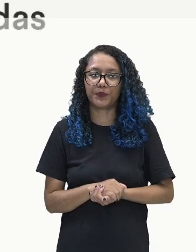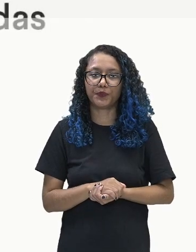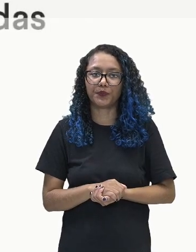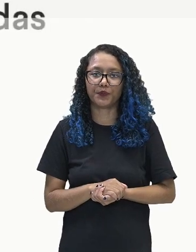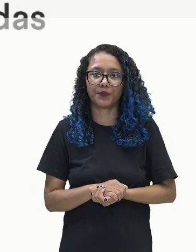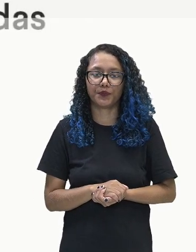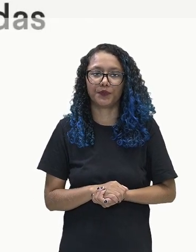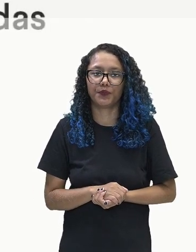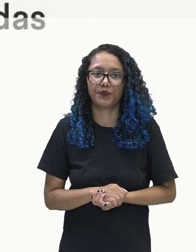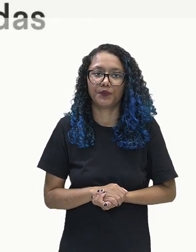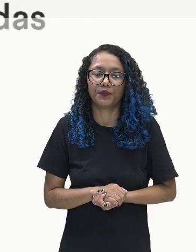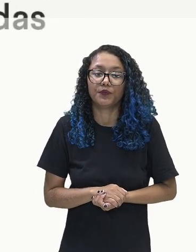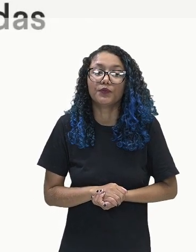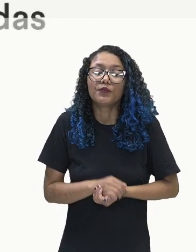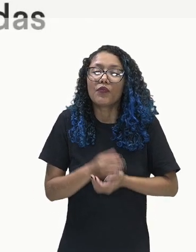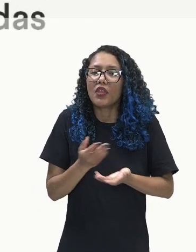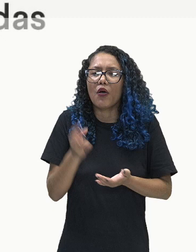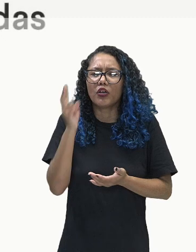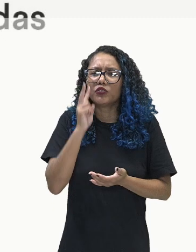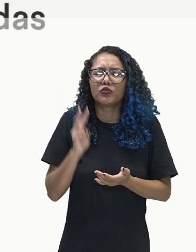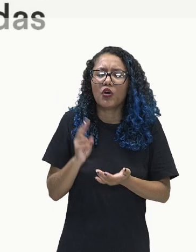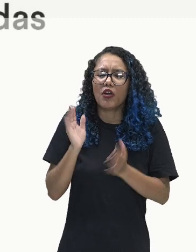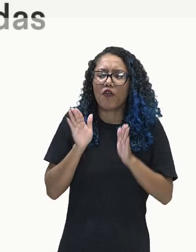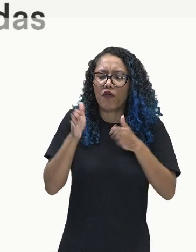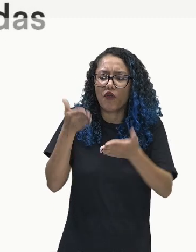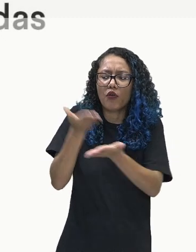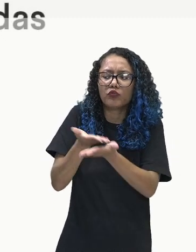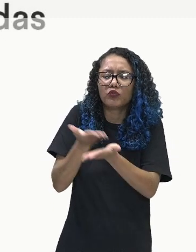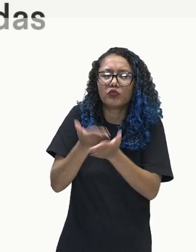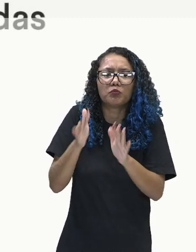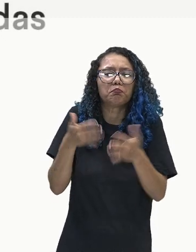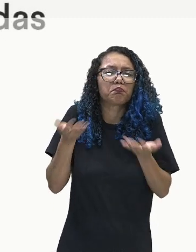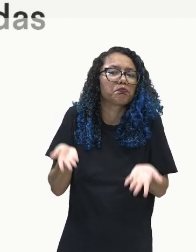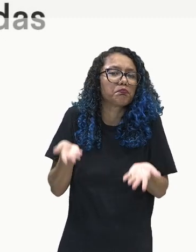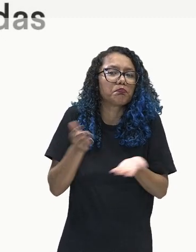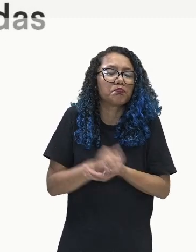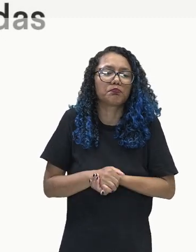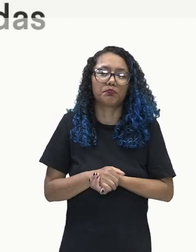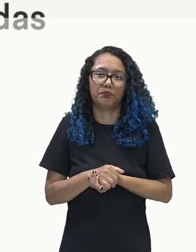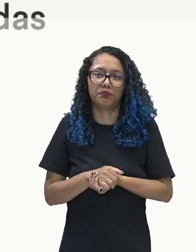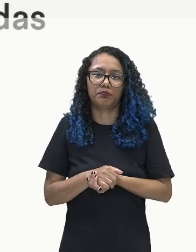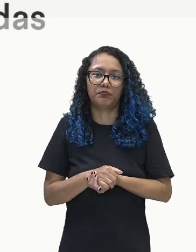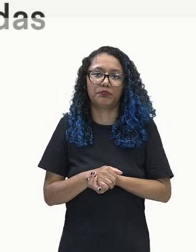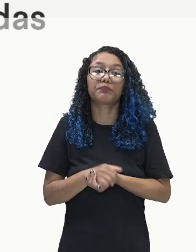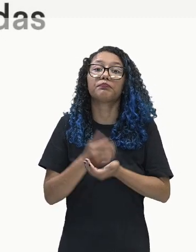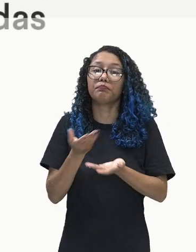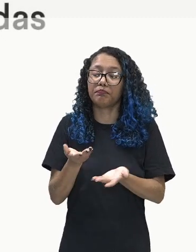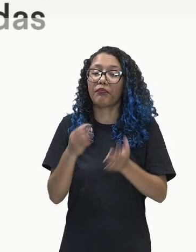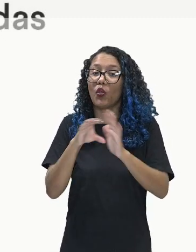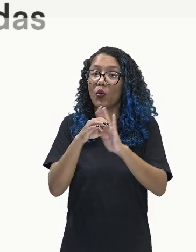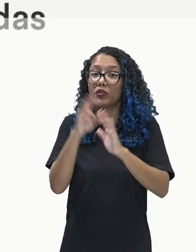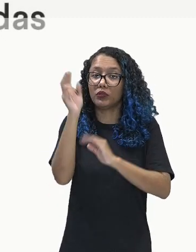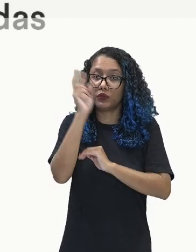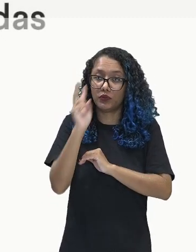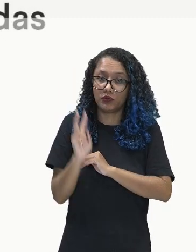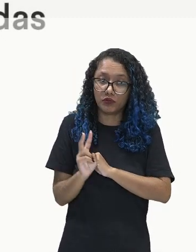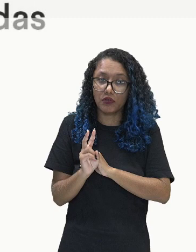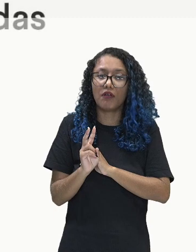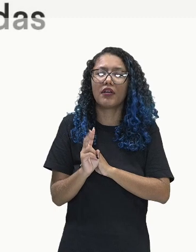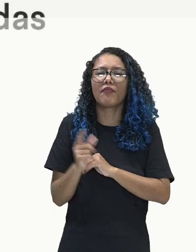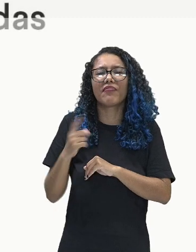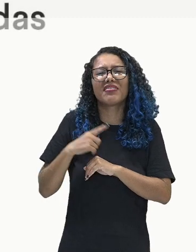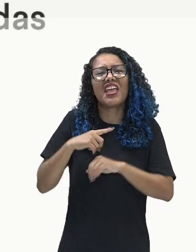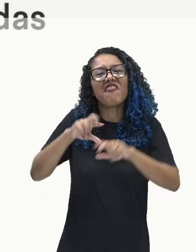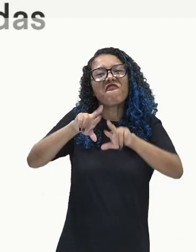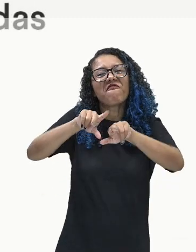contas, professor, o que a história estuda? O conceito de história recebe definições